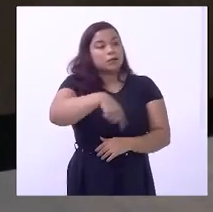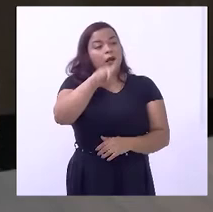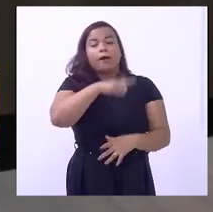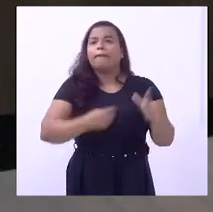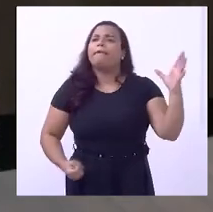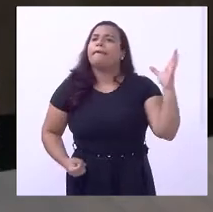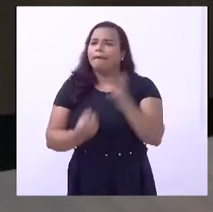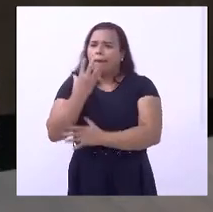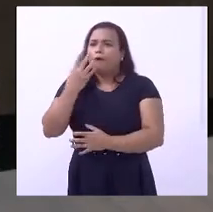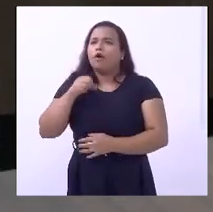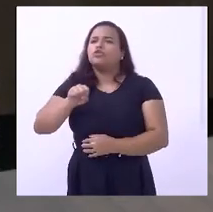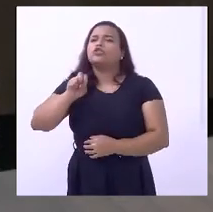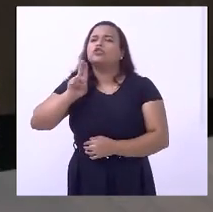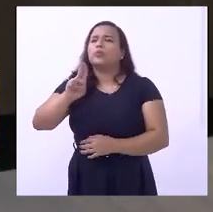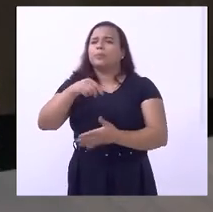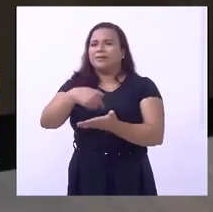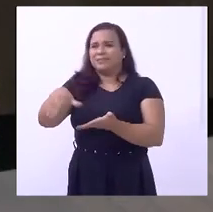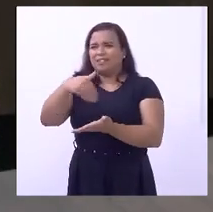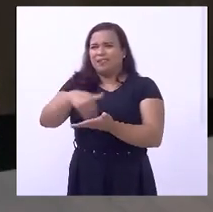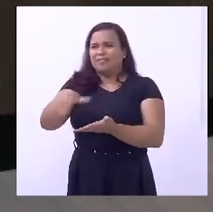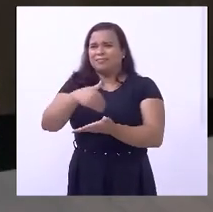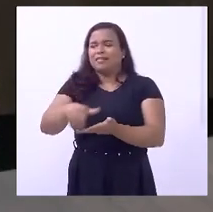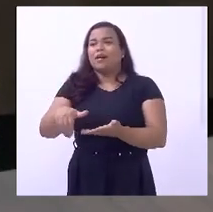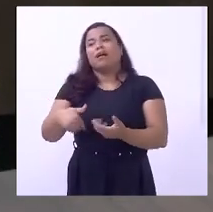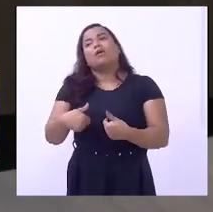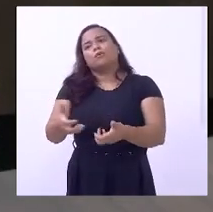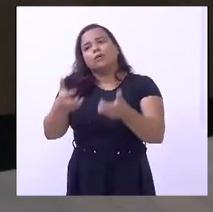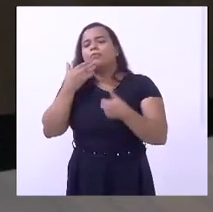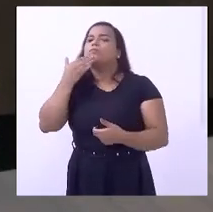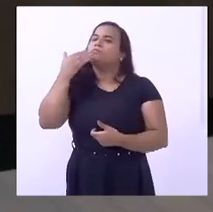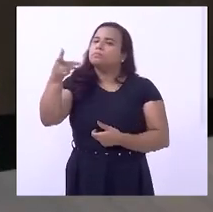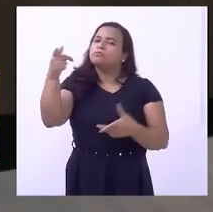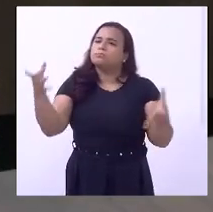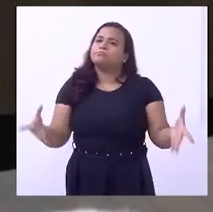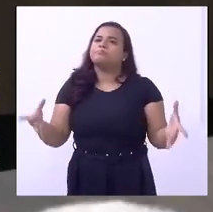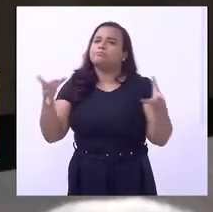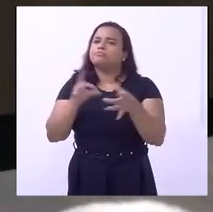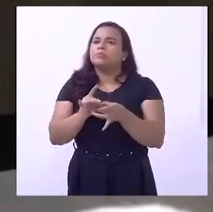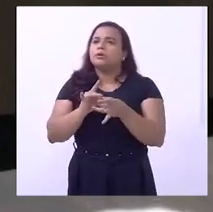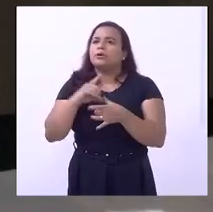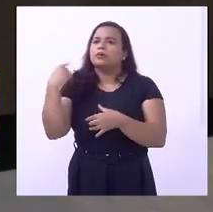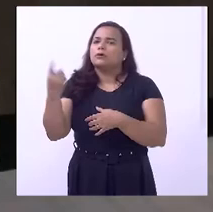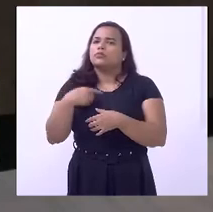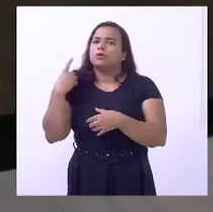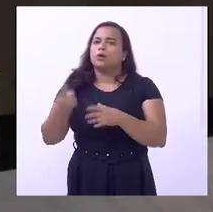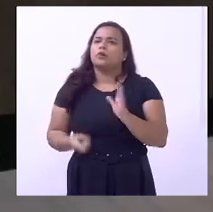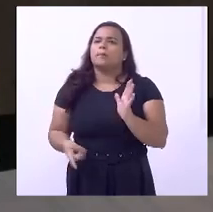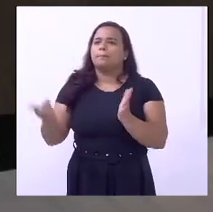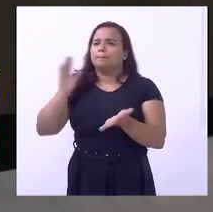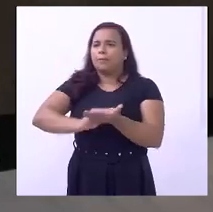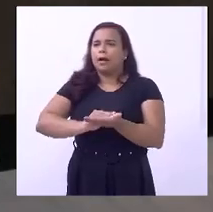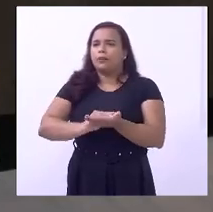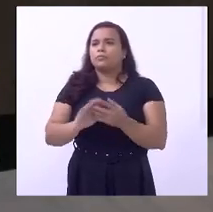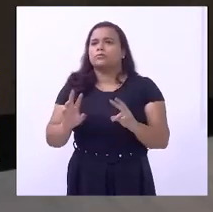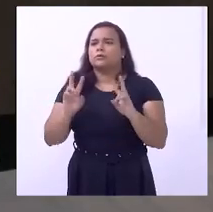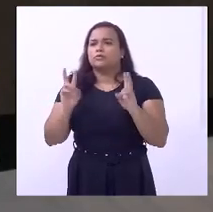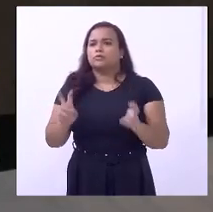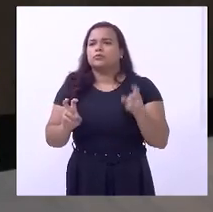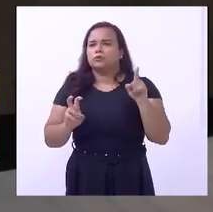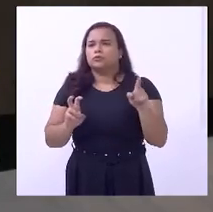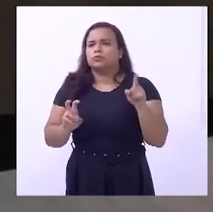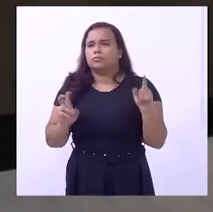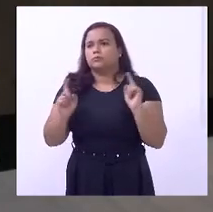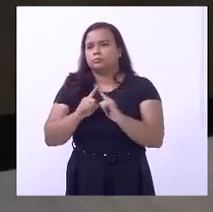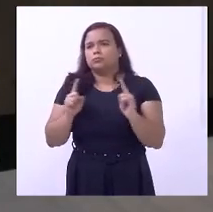criação da subsecretaria, eu gostaria de pedir a Vossa Excelência que colocasse o nosso em pauta, que trata sobre um assunto